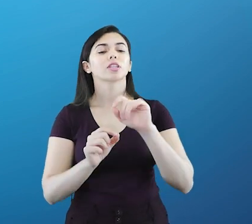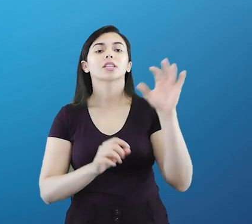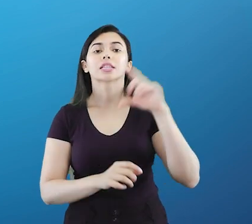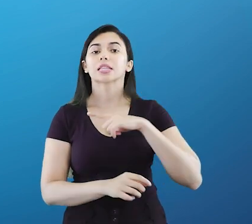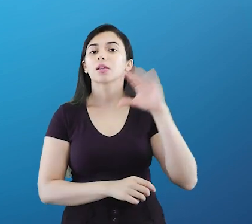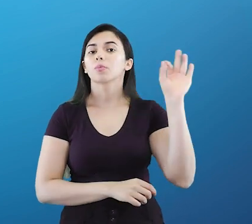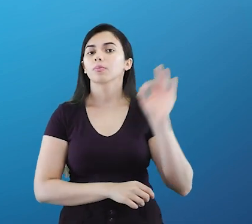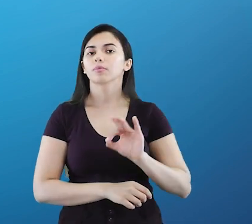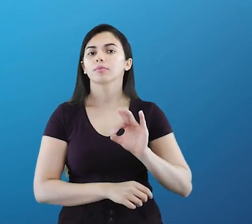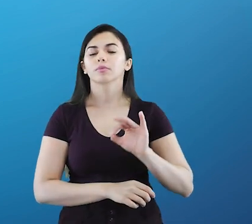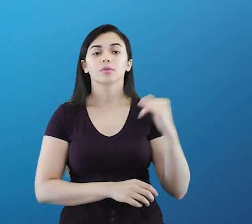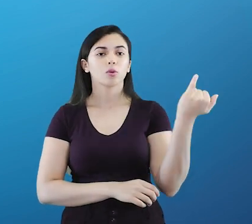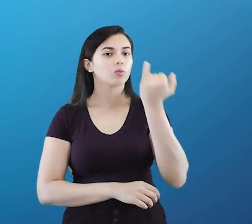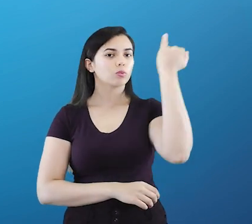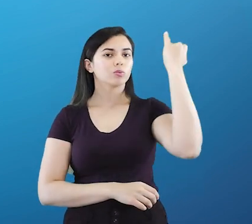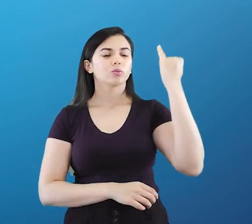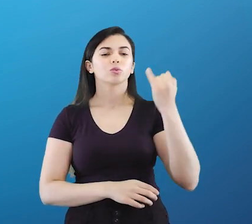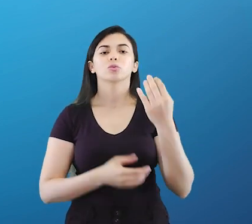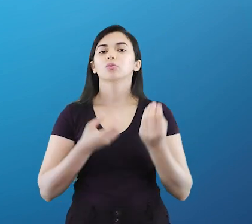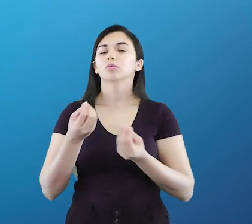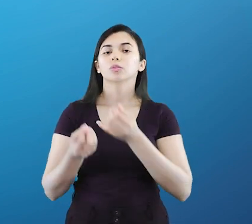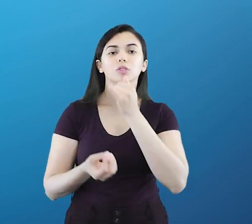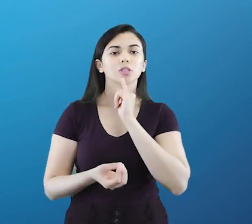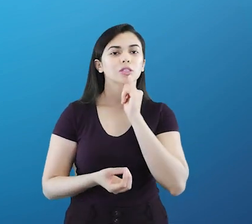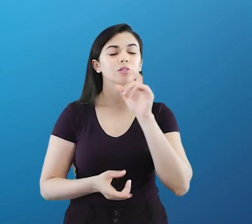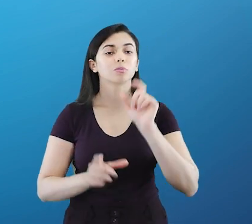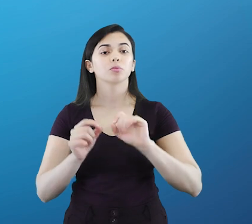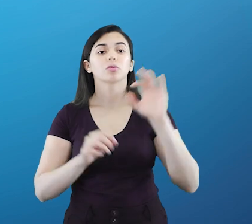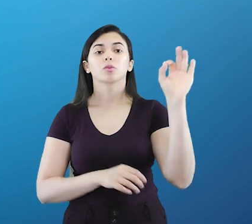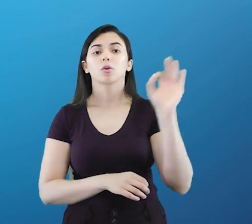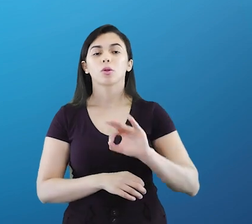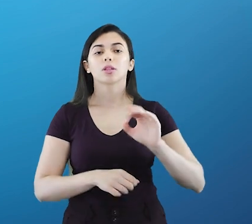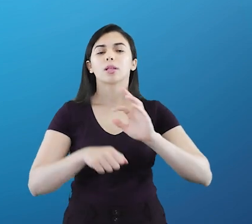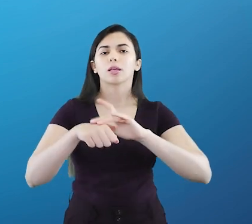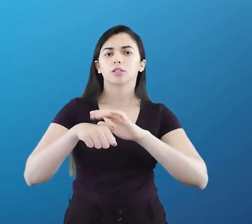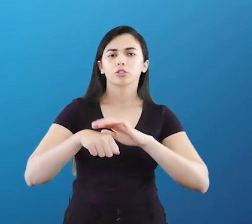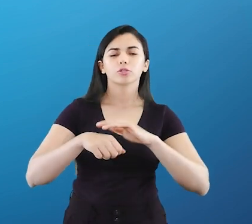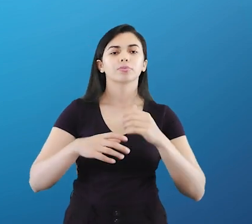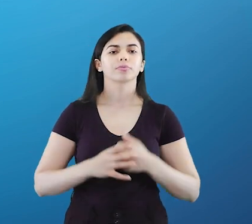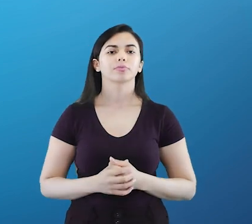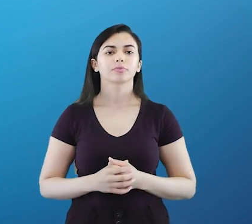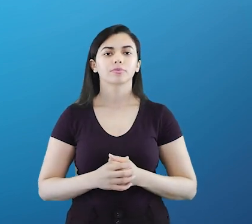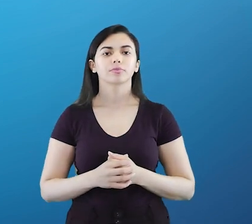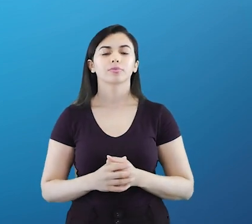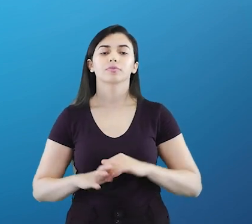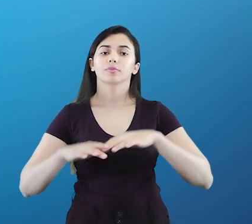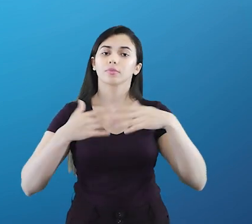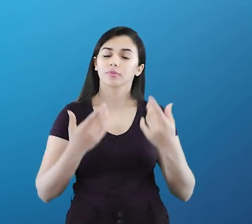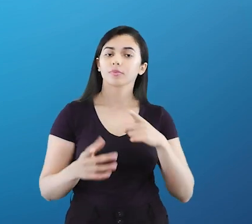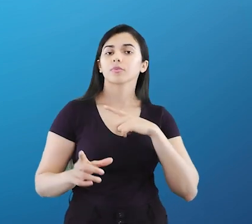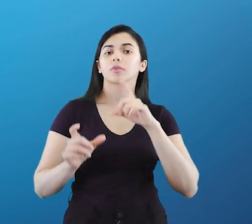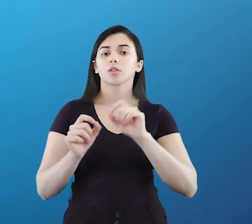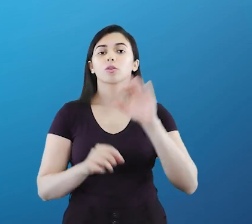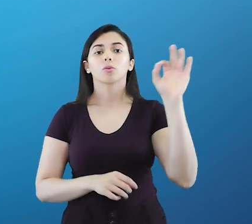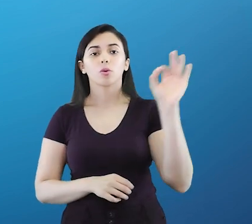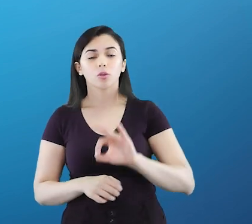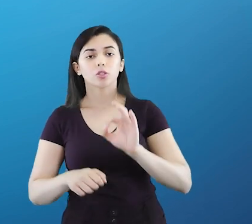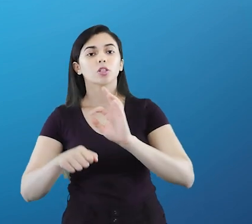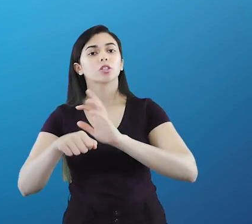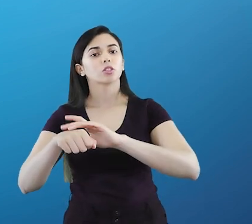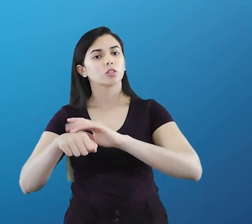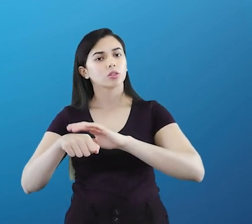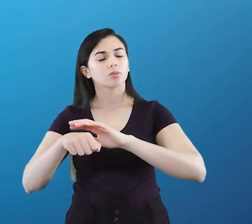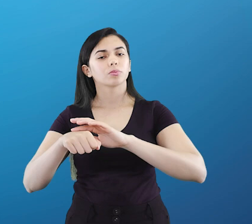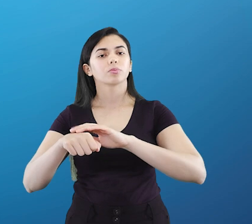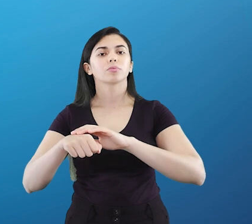muito importante, que é a taxa de incidência de uma determinada doença. A prevalência, então, é isso, é a taxa de incidência de uma